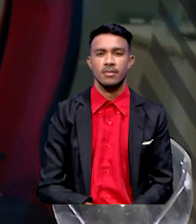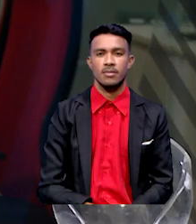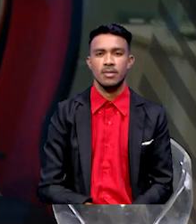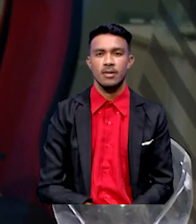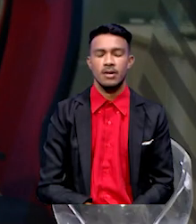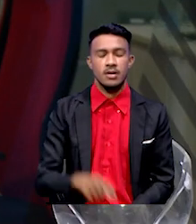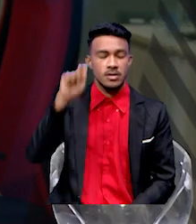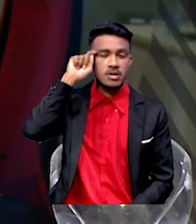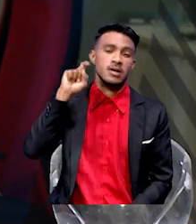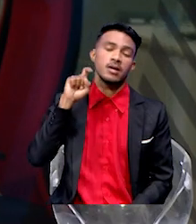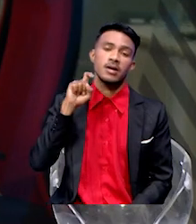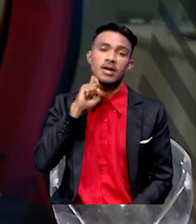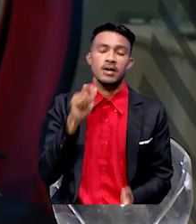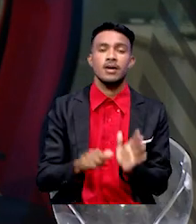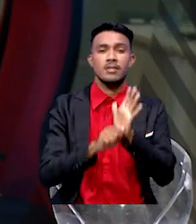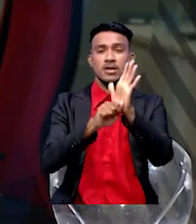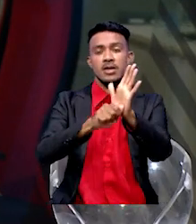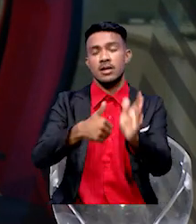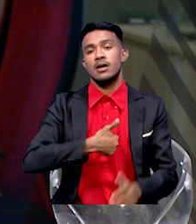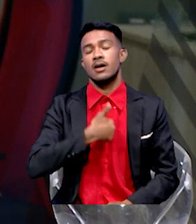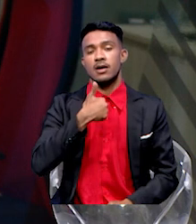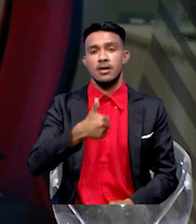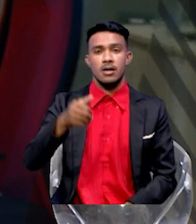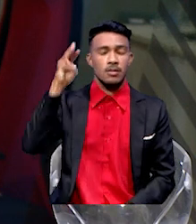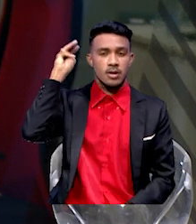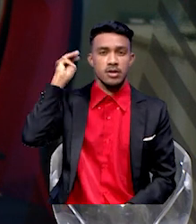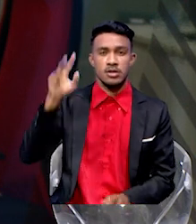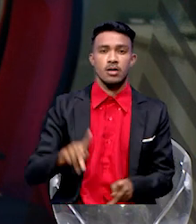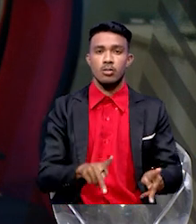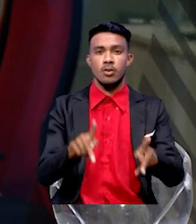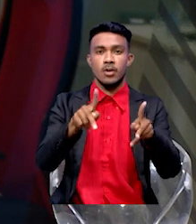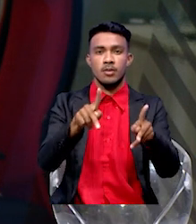Kerala Shonana Gushmong presentan iha Ministério Público.